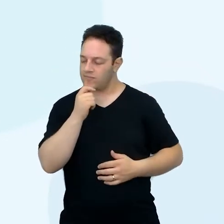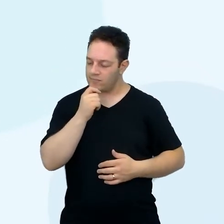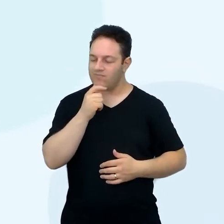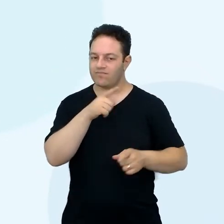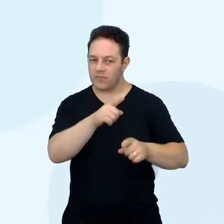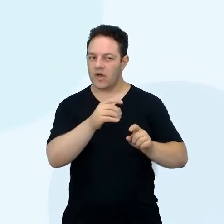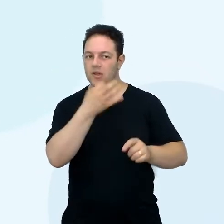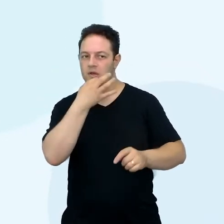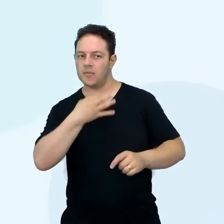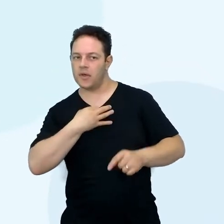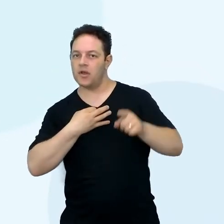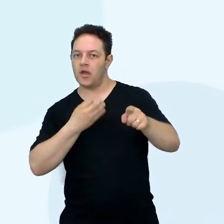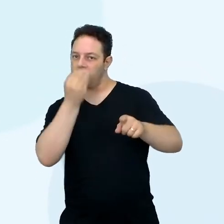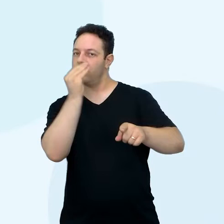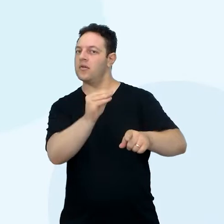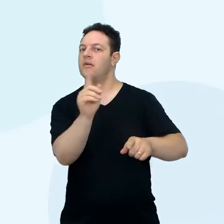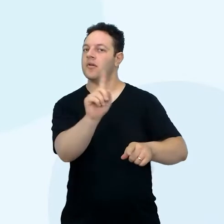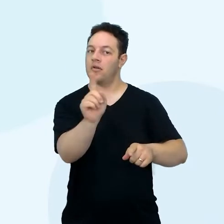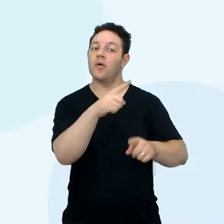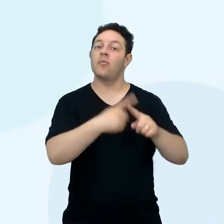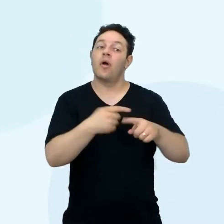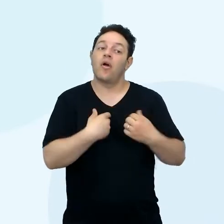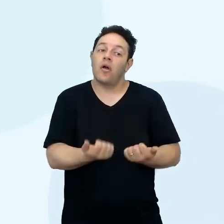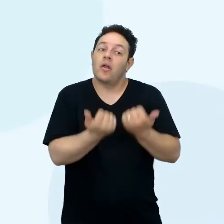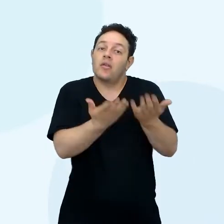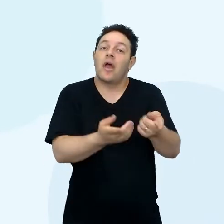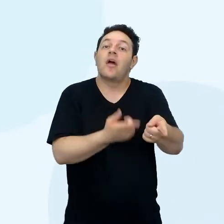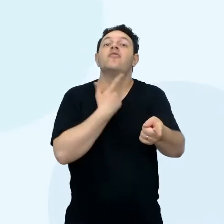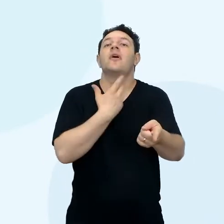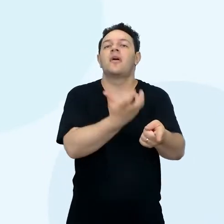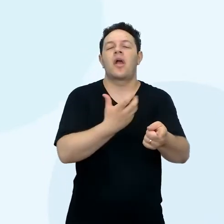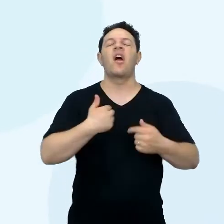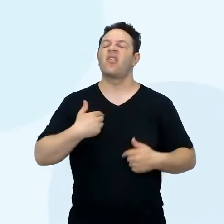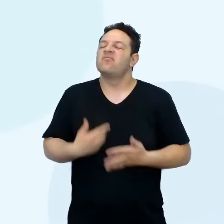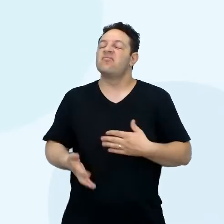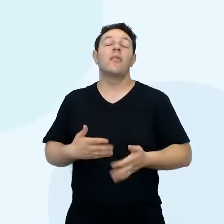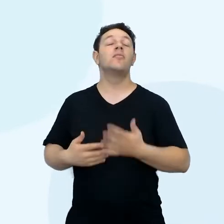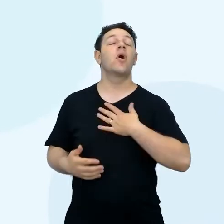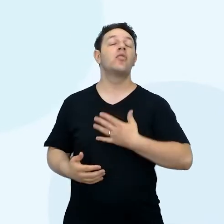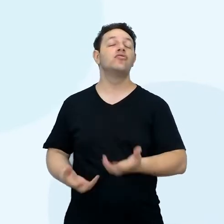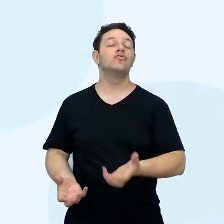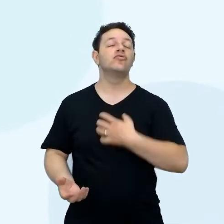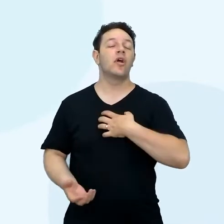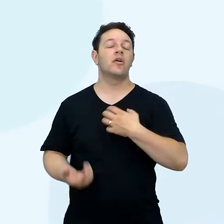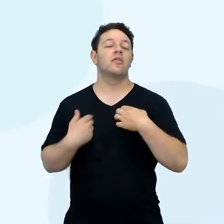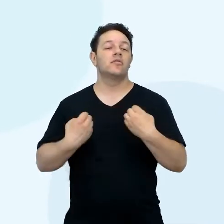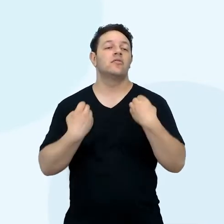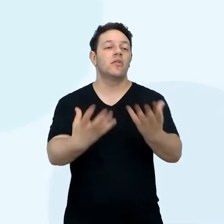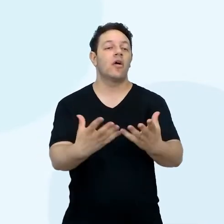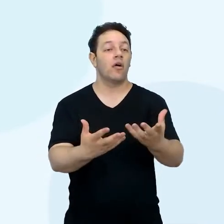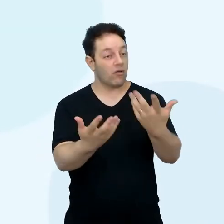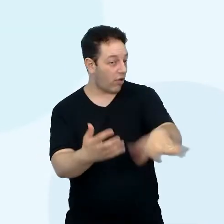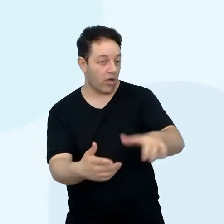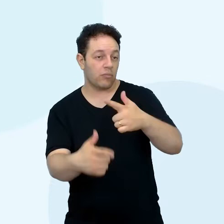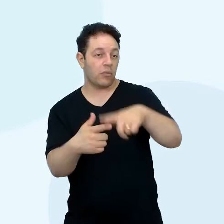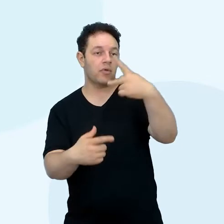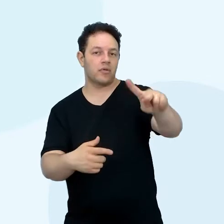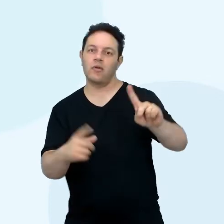ele sabe o que ele quer. Então você tem que oferecer o que ele quer, não o que você quer oferecer, tá? Então é importante que você perceba isso